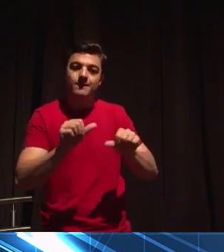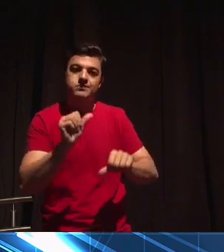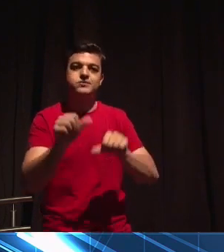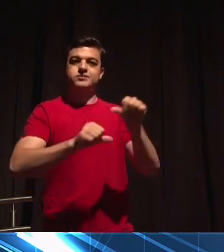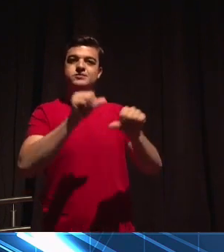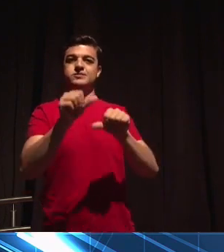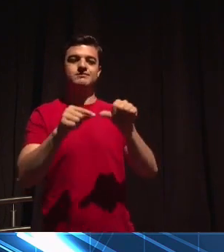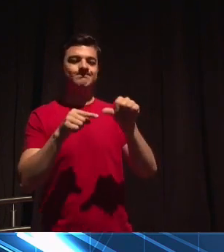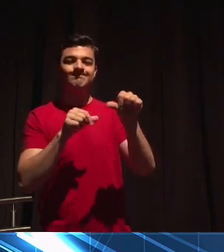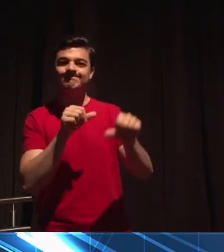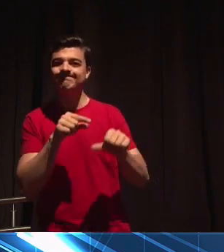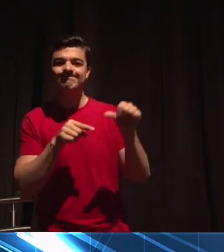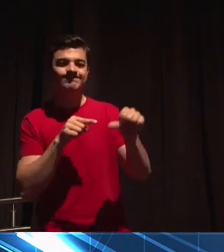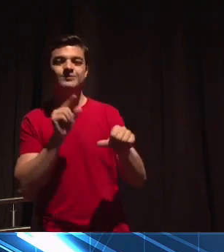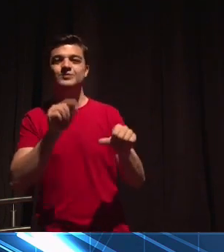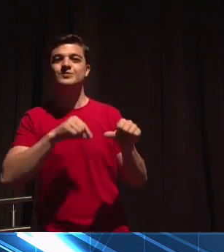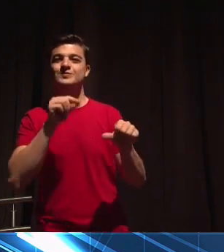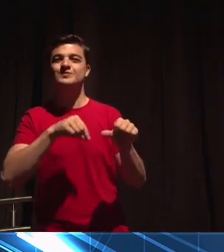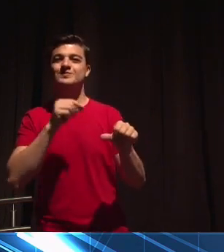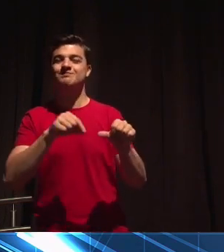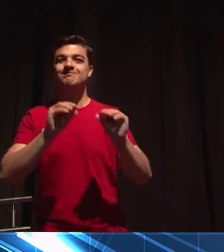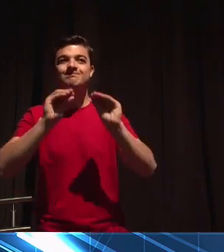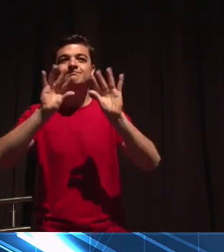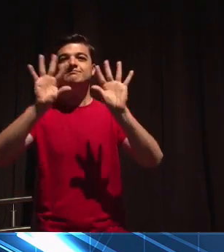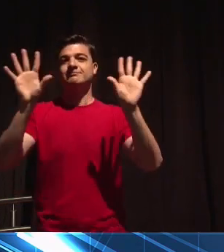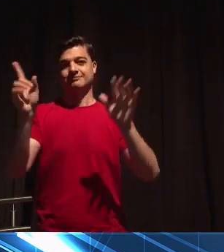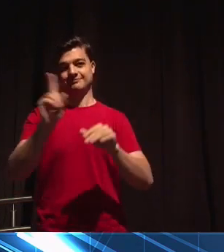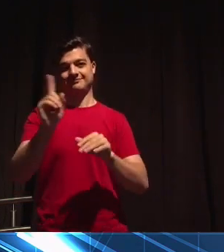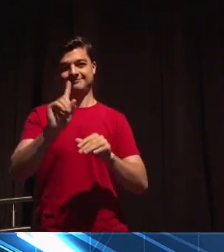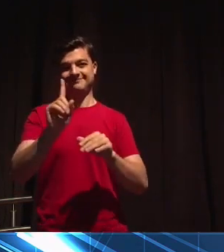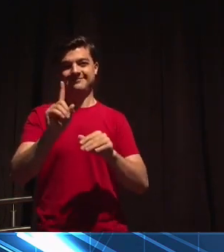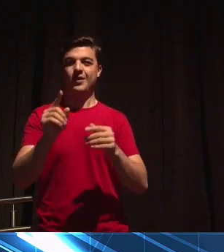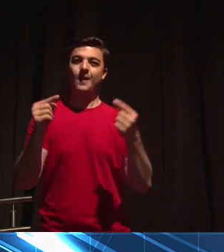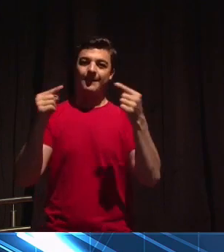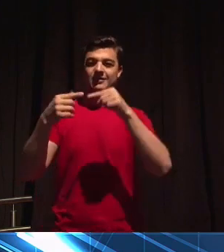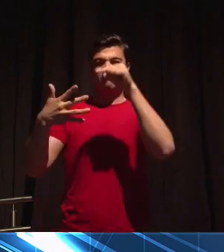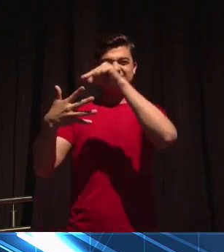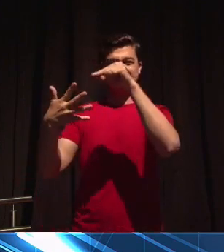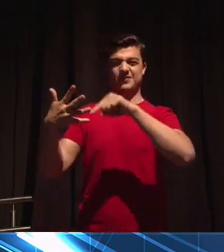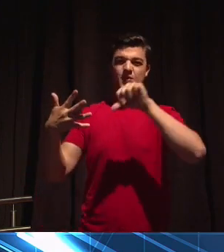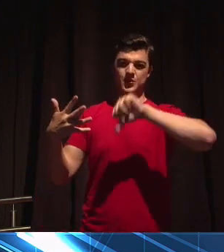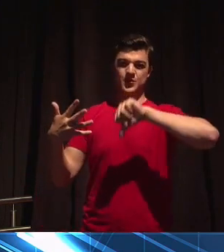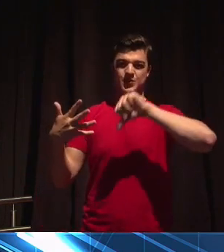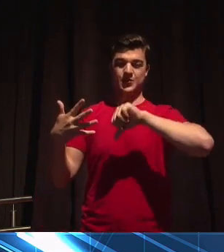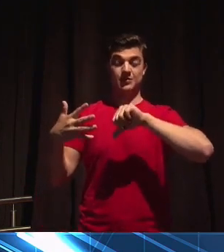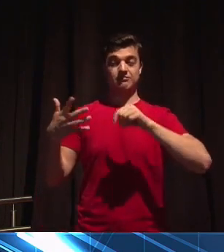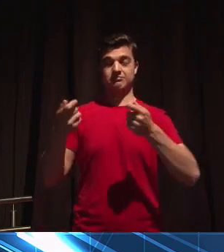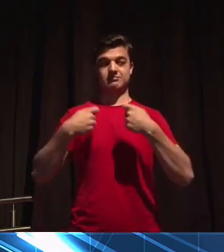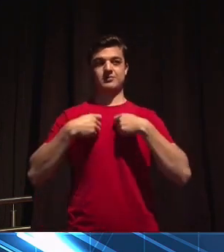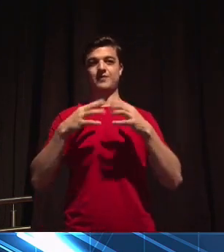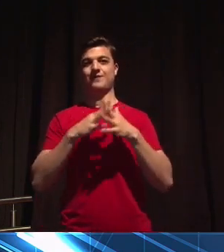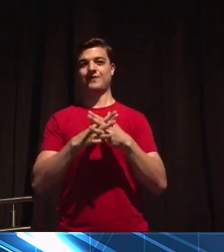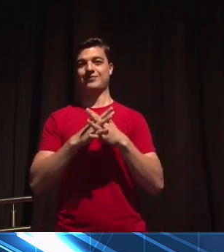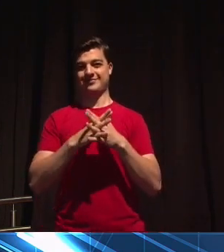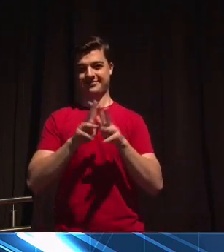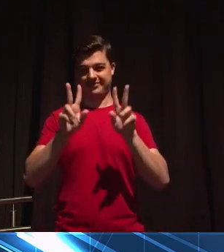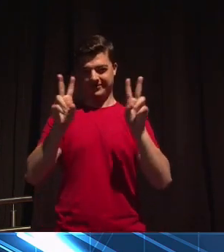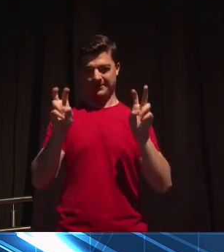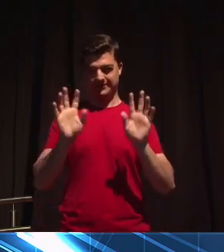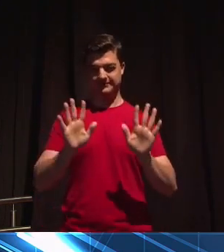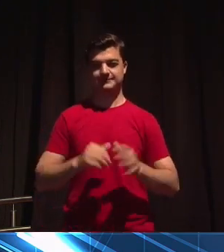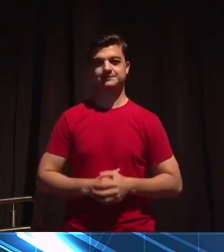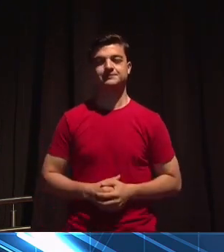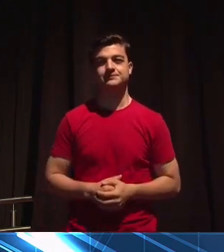fato então tem esses pontos aí na verdade esses contrapontos né esses que confundem a gente usar isso mas aí